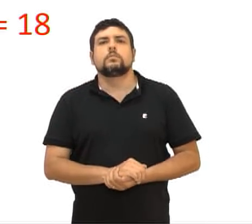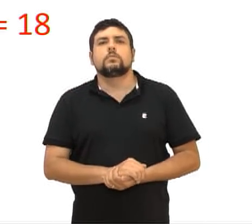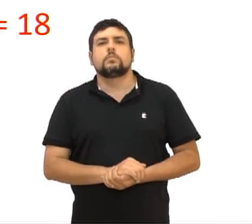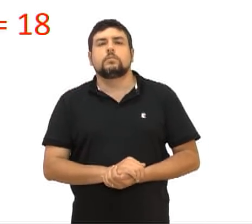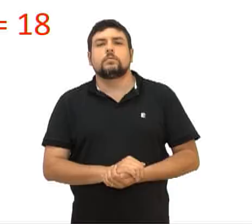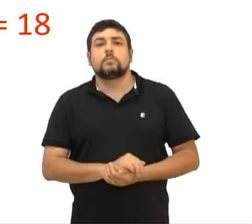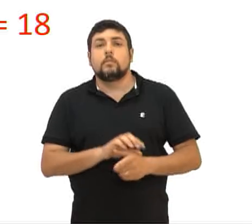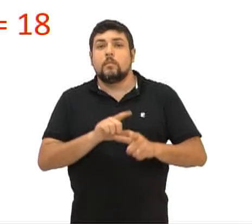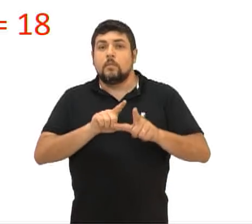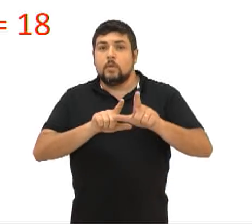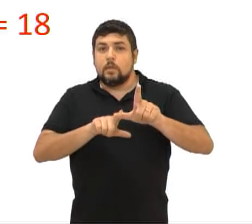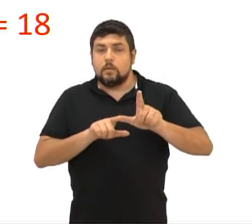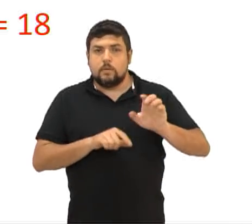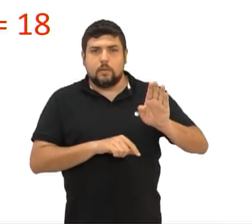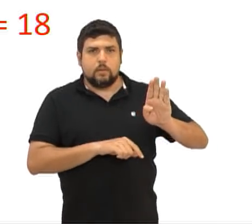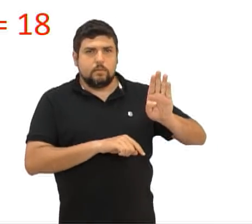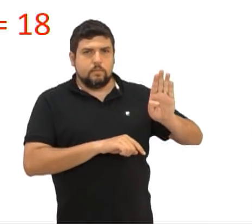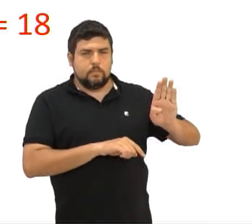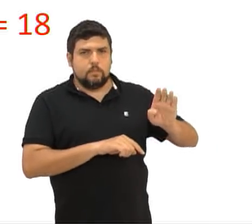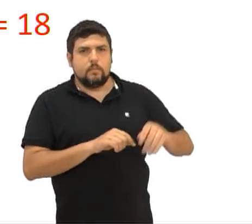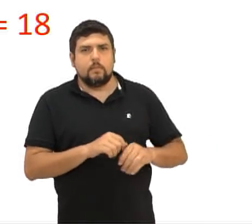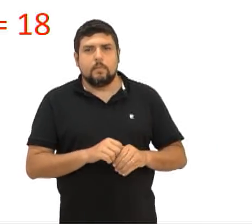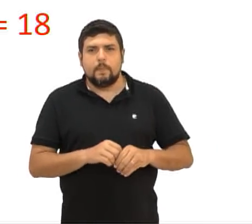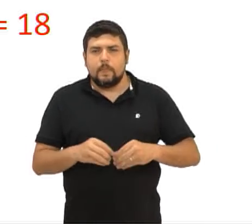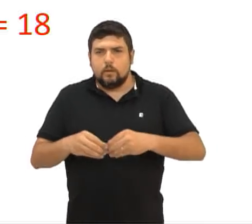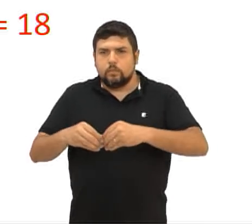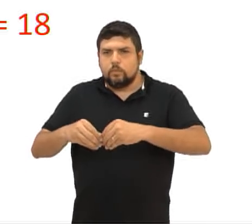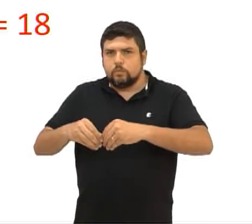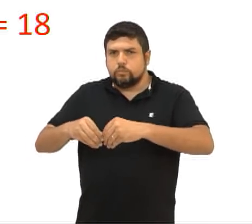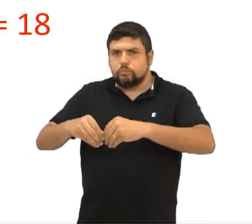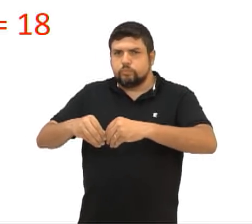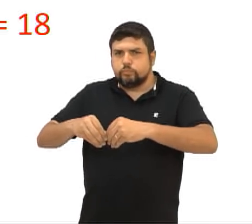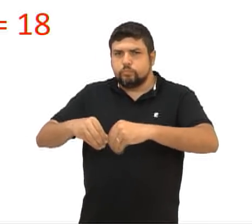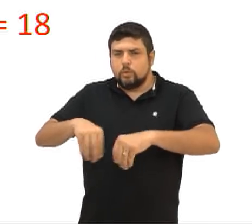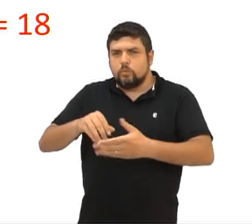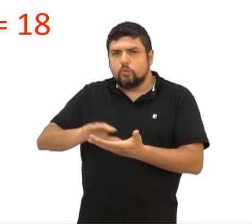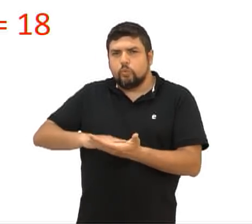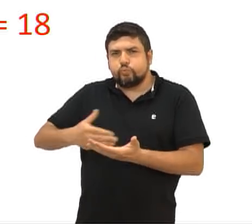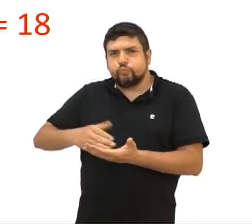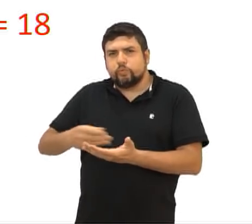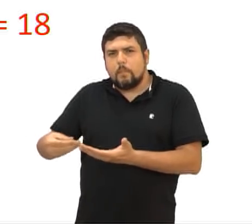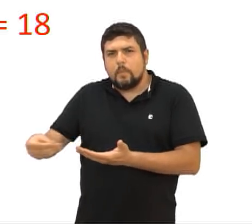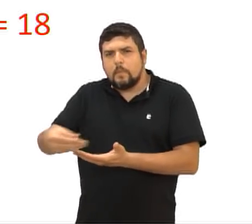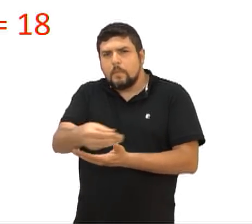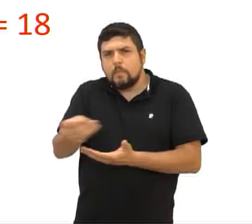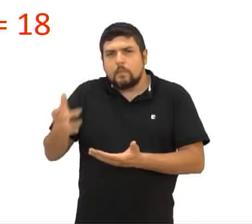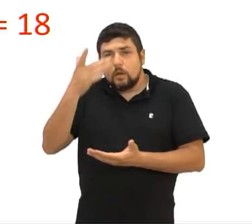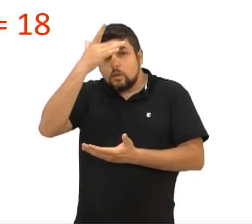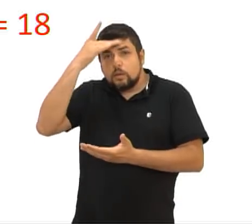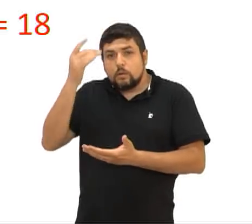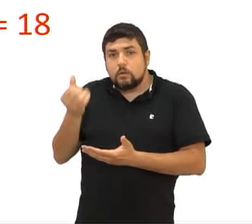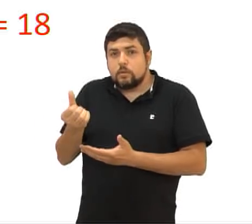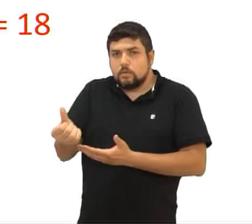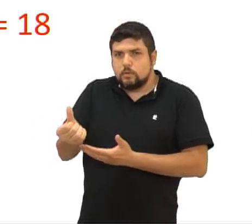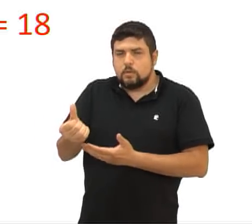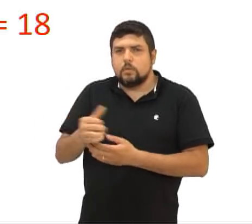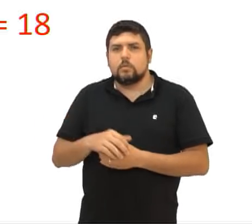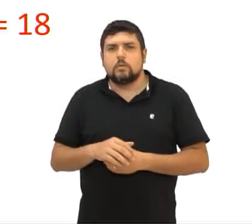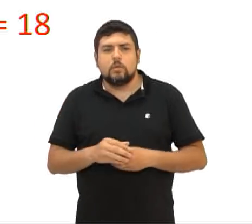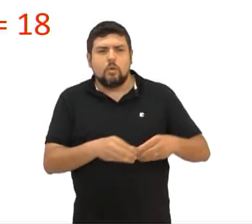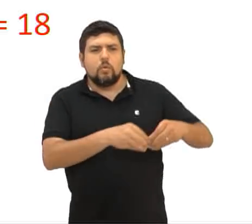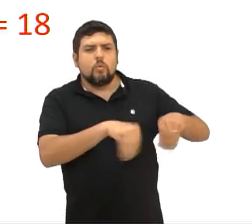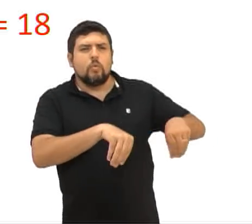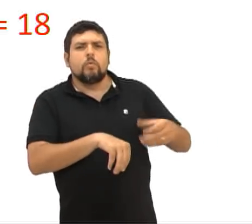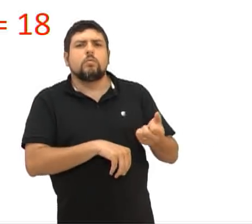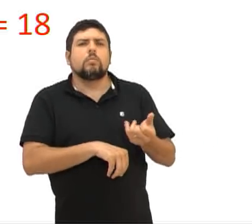na letra B, Beth fez um omelete para 6 pessoas. Quantos ovos ela usou? Então, você tem